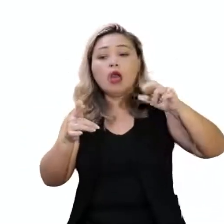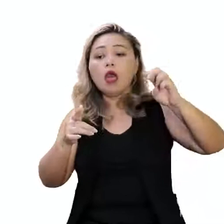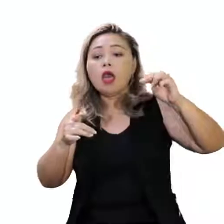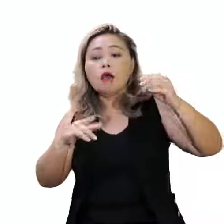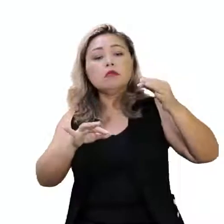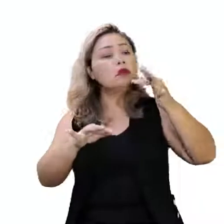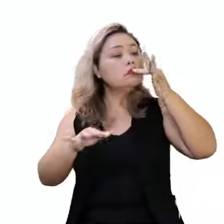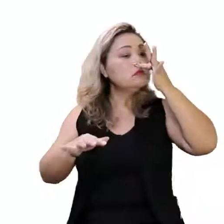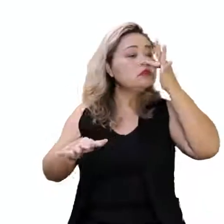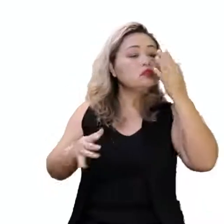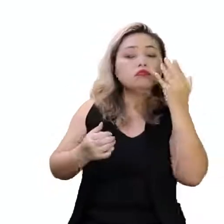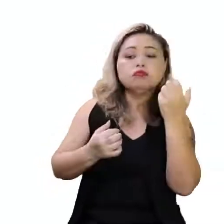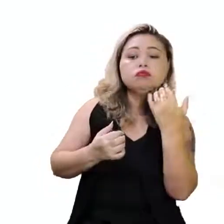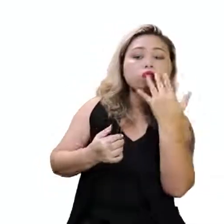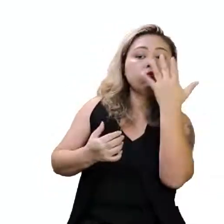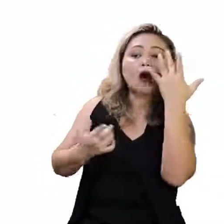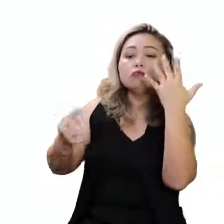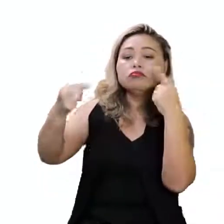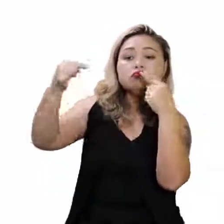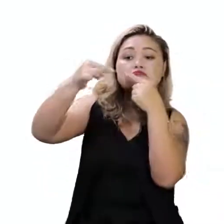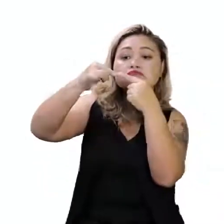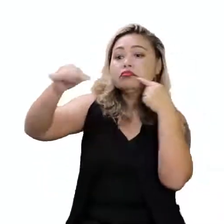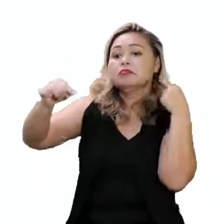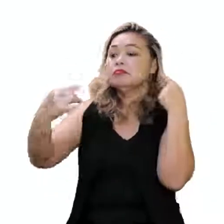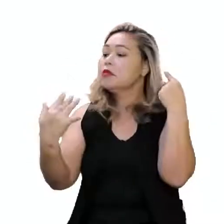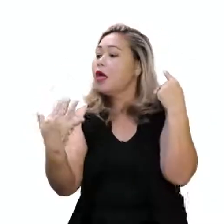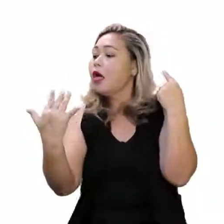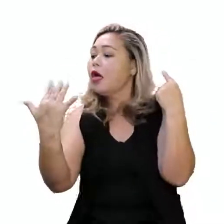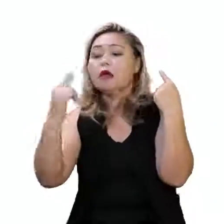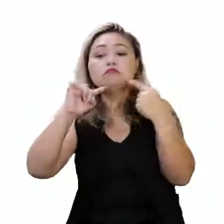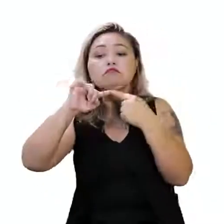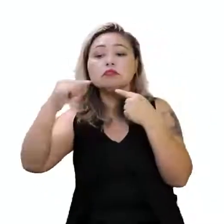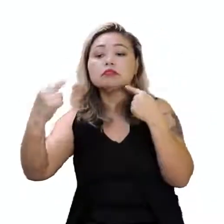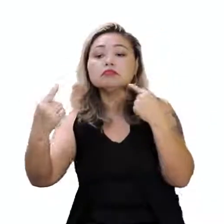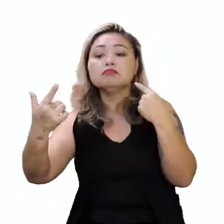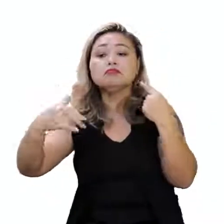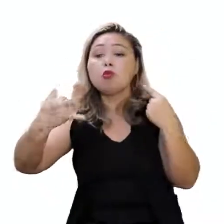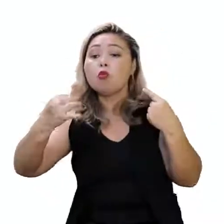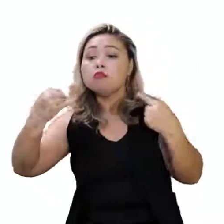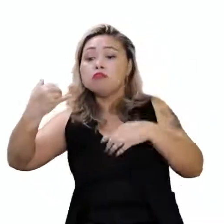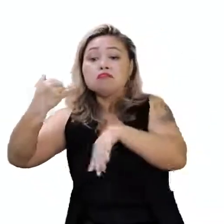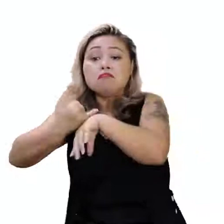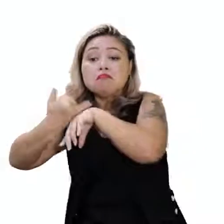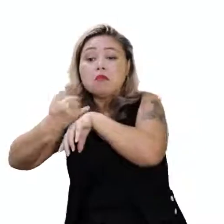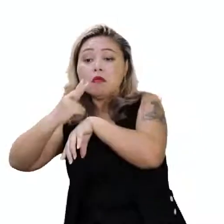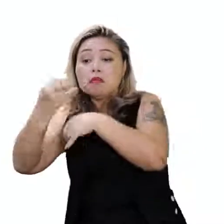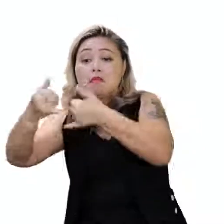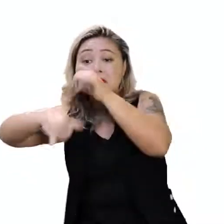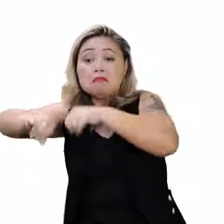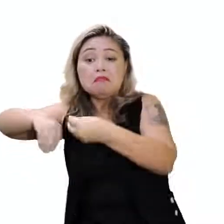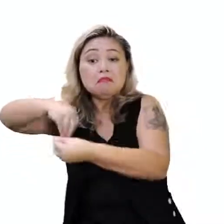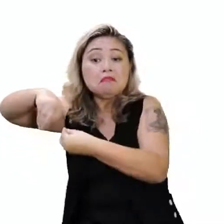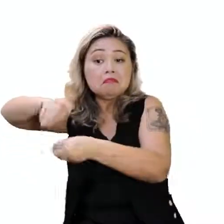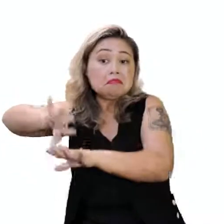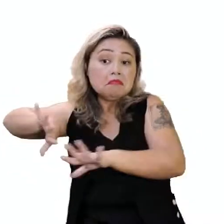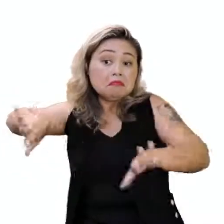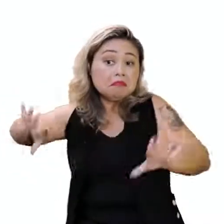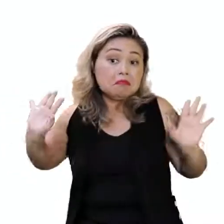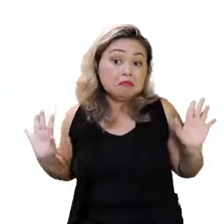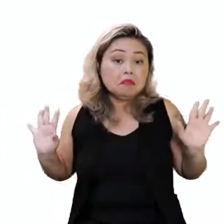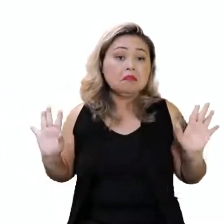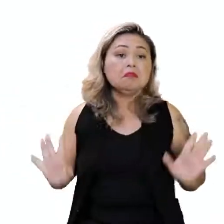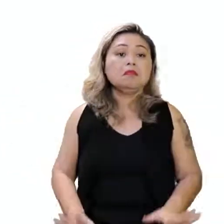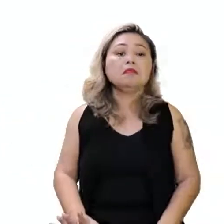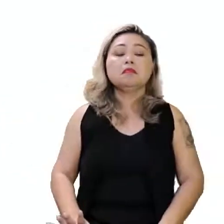sendo produzidos ali, não tem compatibilidade com o outro que está ali no período já sem floração, tá?